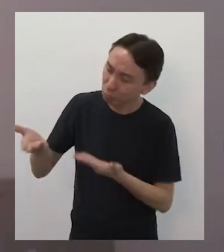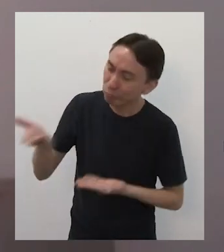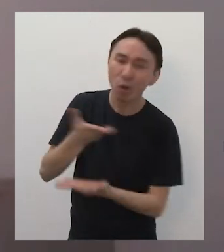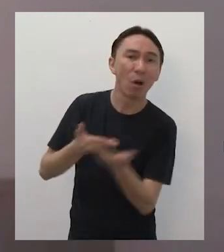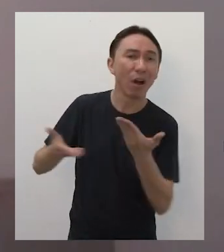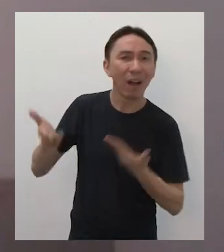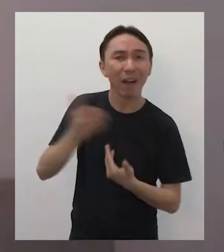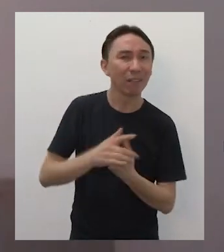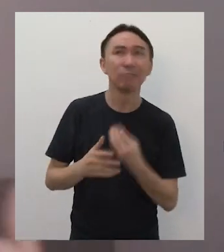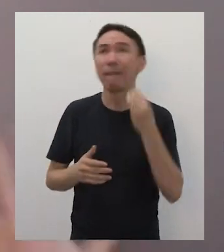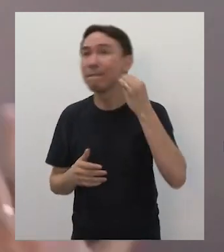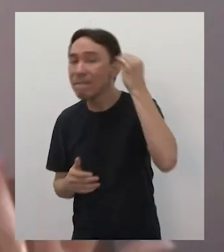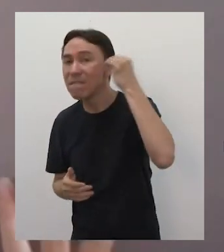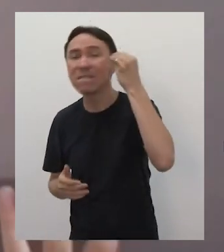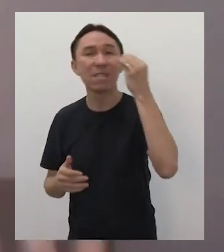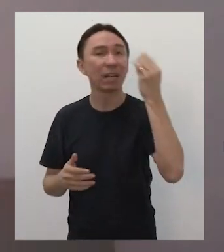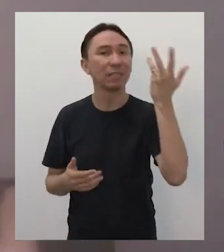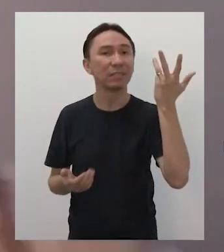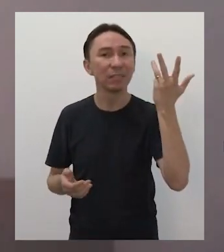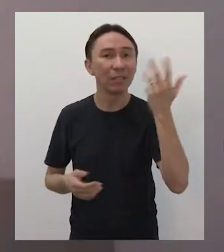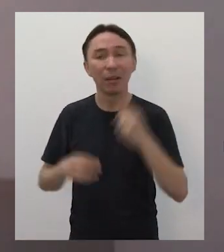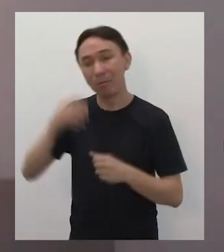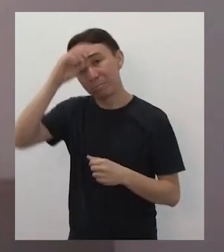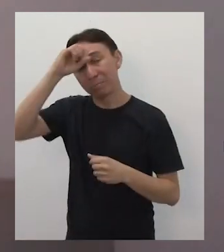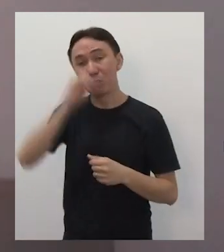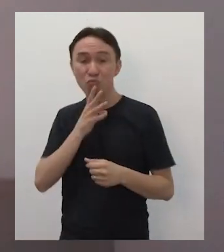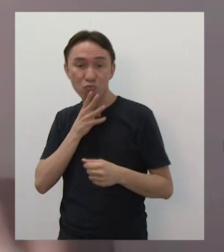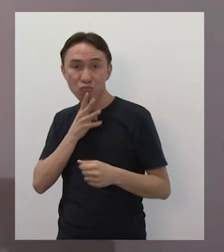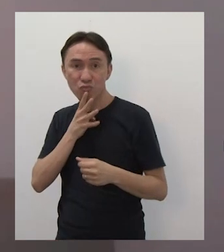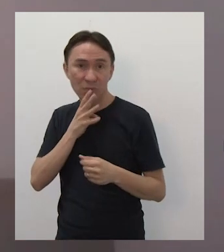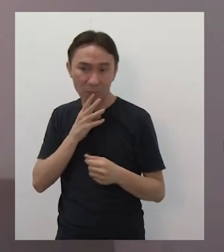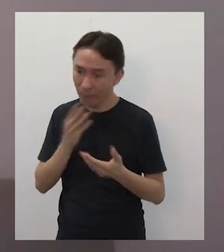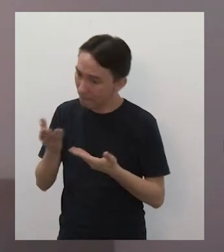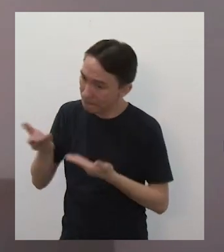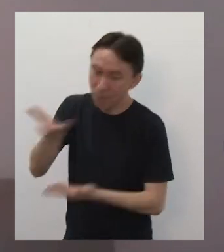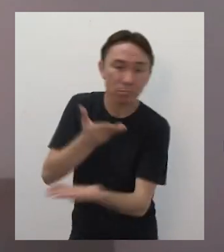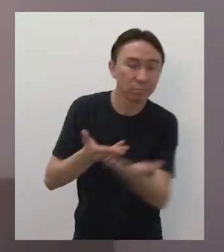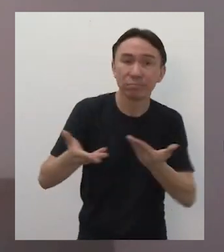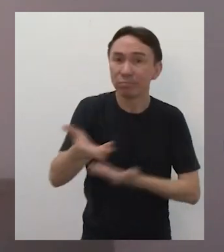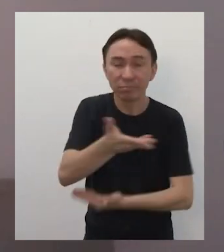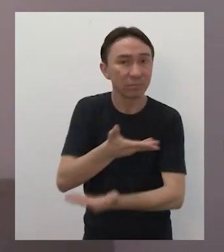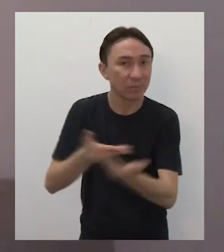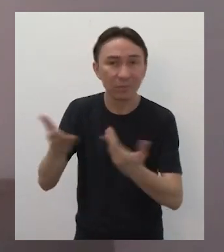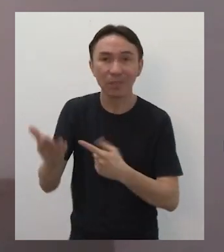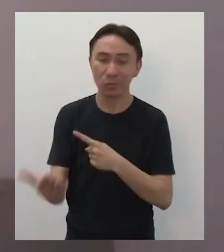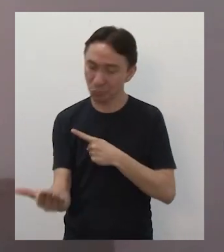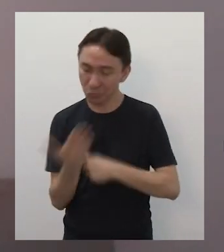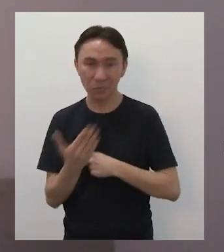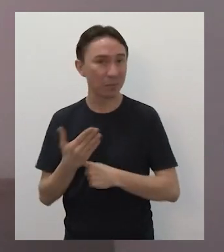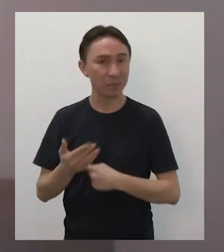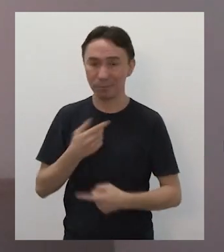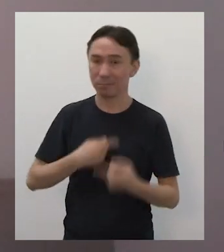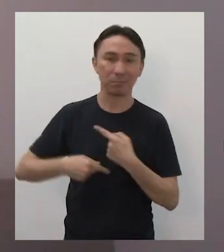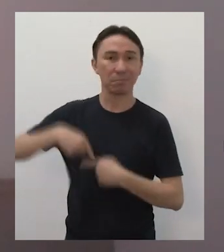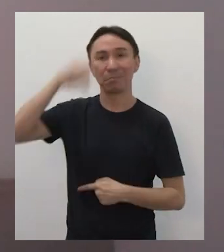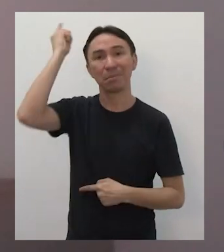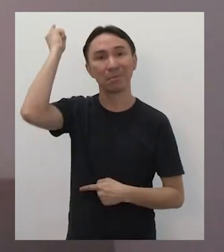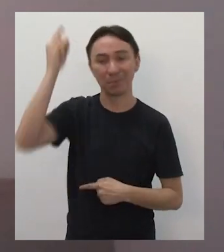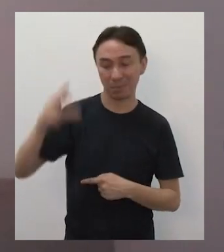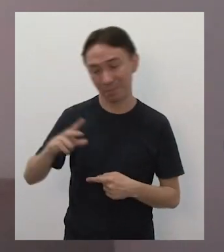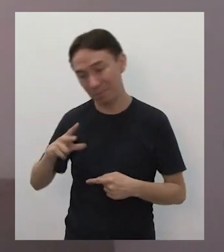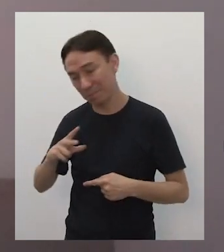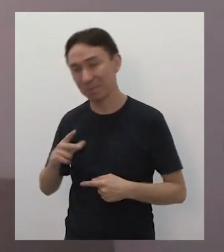de conhecimentos que enriquecem cada vez mais a nossa vida pessoal e profissional, né?